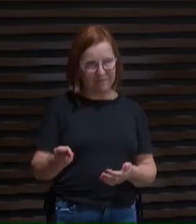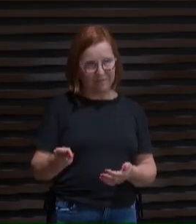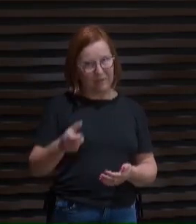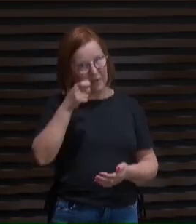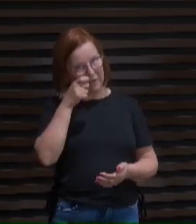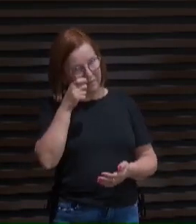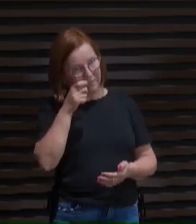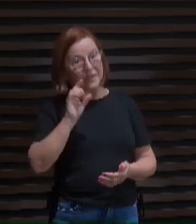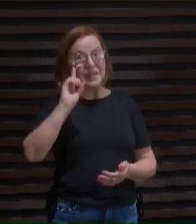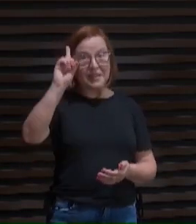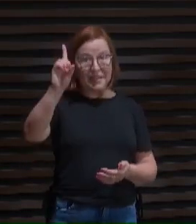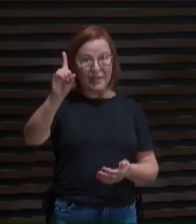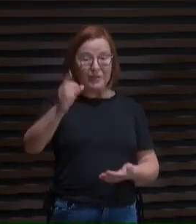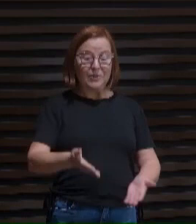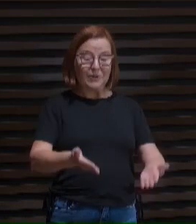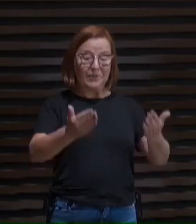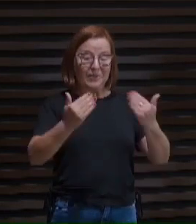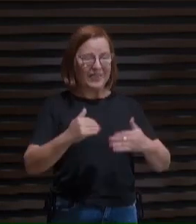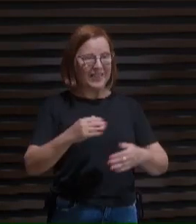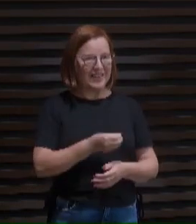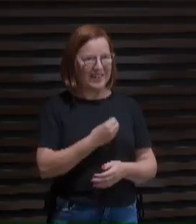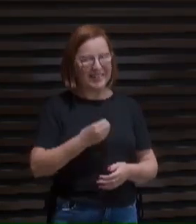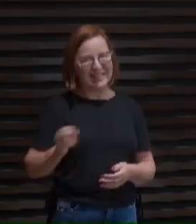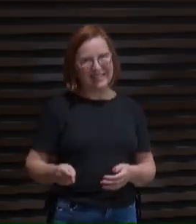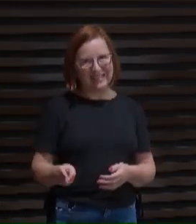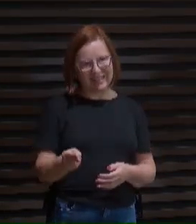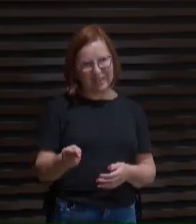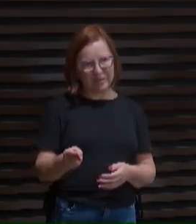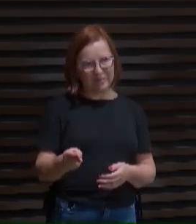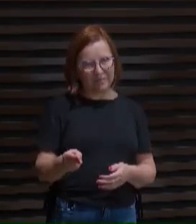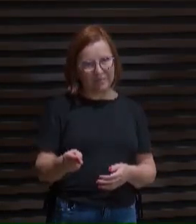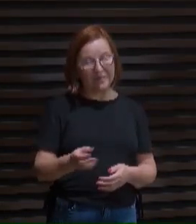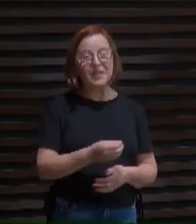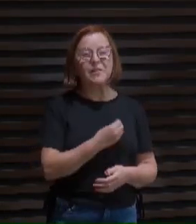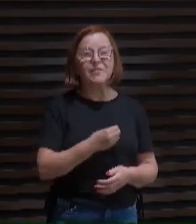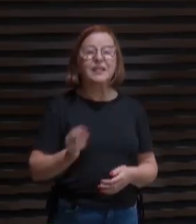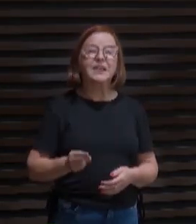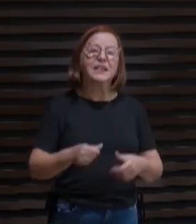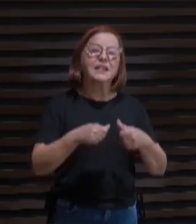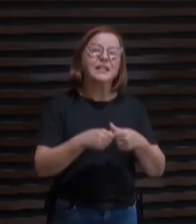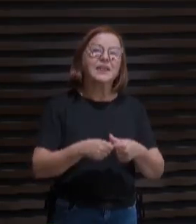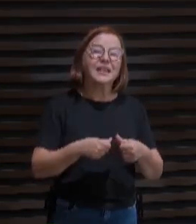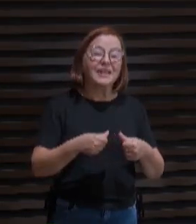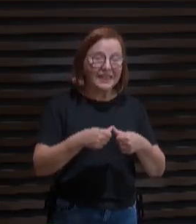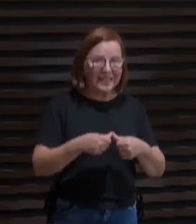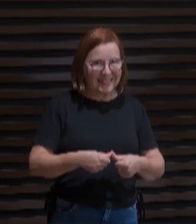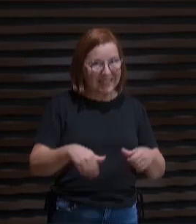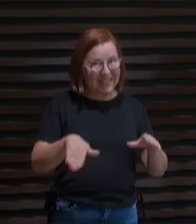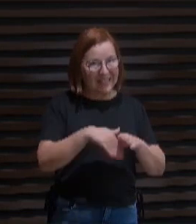atenção, Deus nos deu a vida eterna. E a vida eterna está em seu